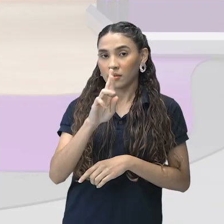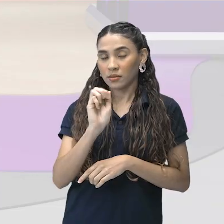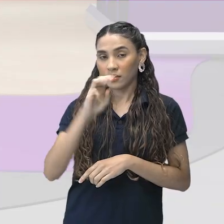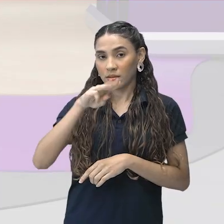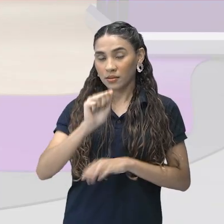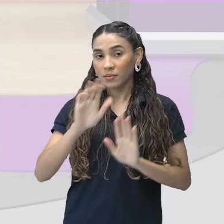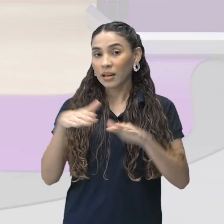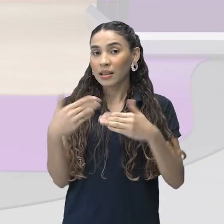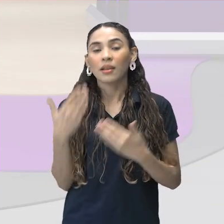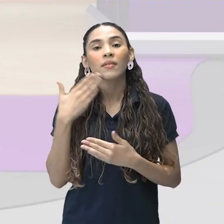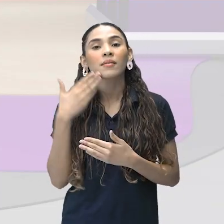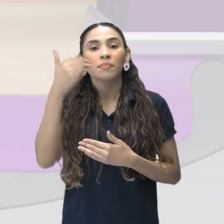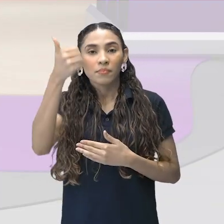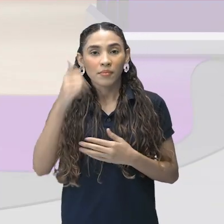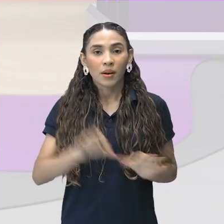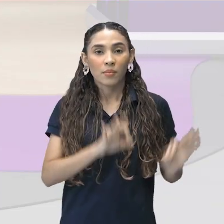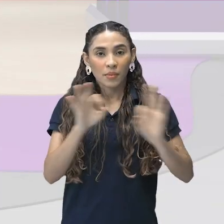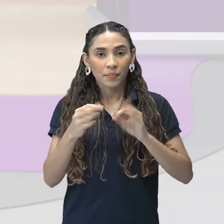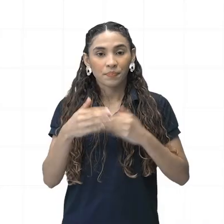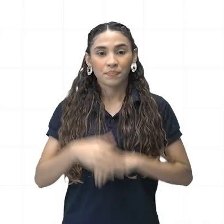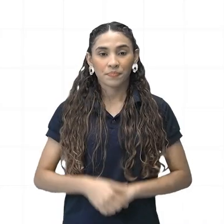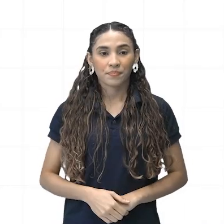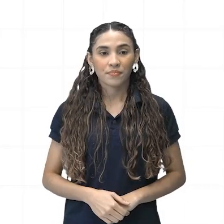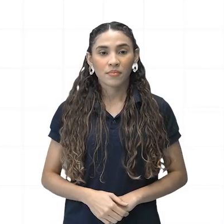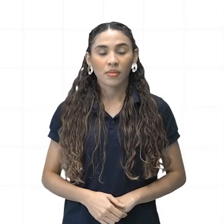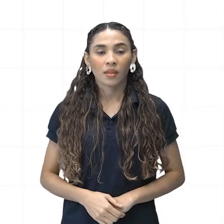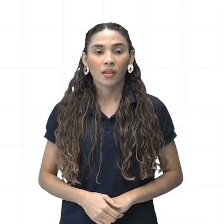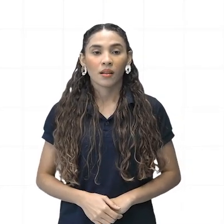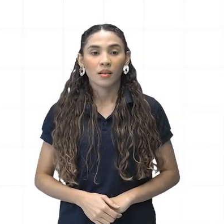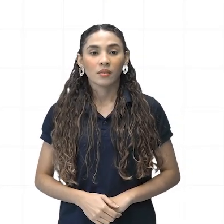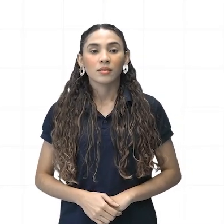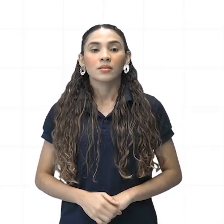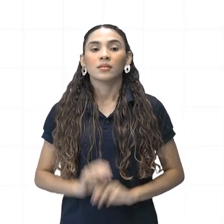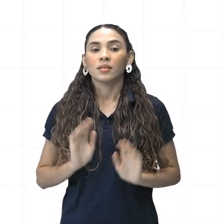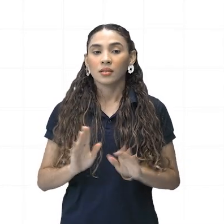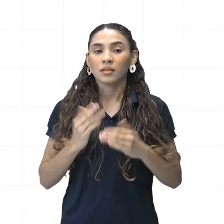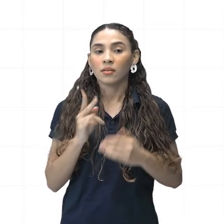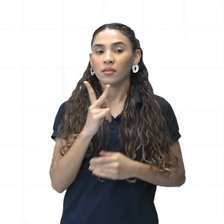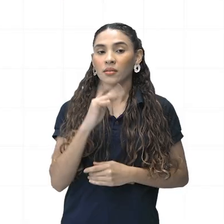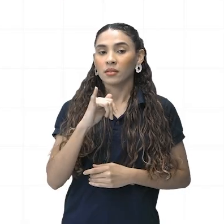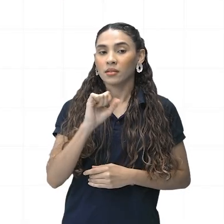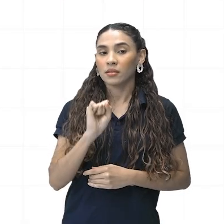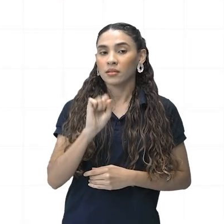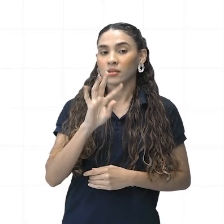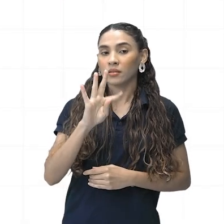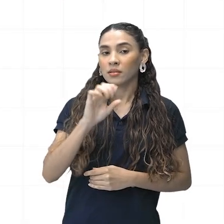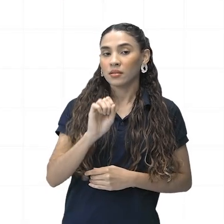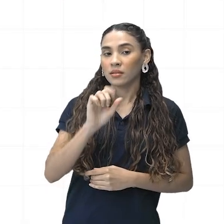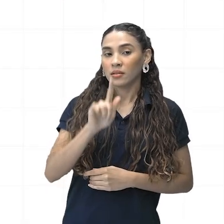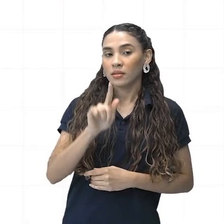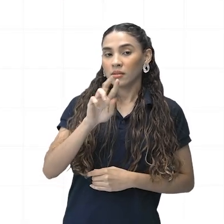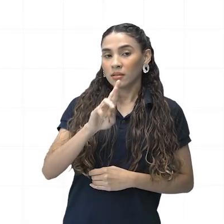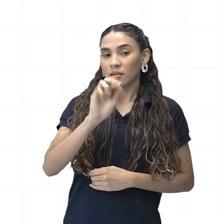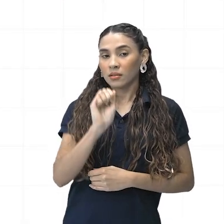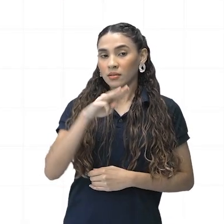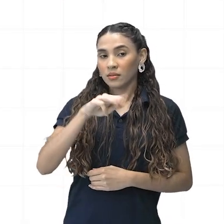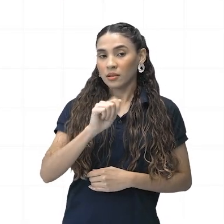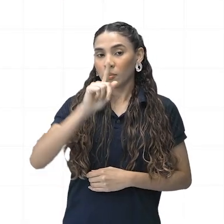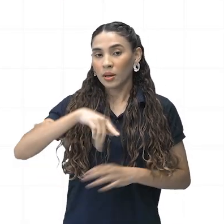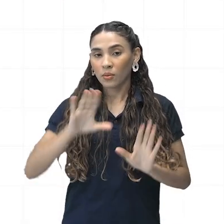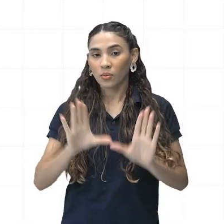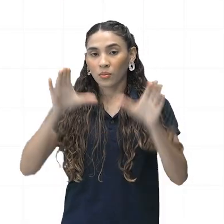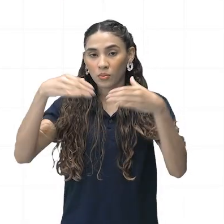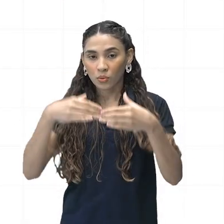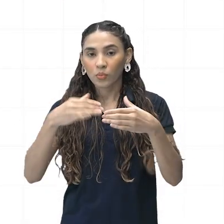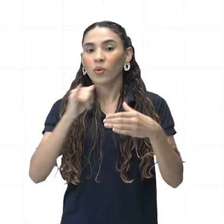para entender melhor, acompanhe comigo na tela. Então, histograma é formado por um conjunto